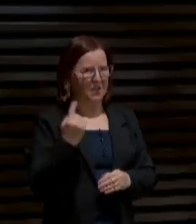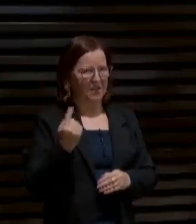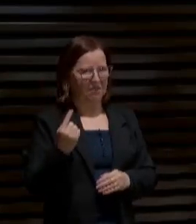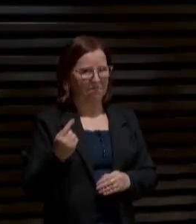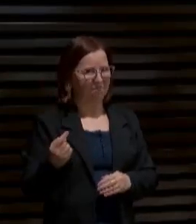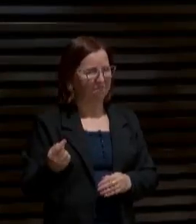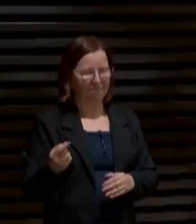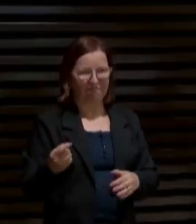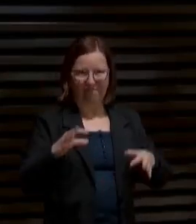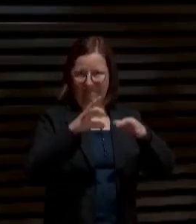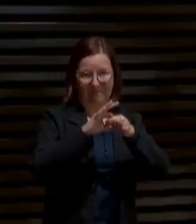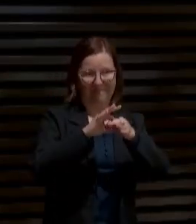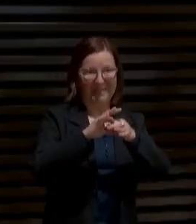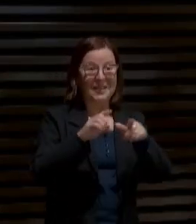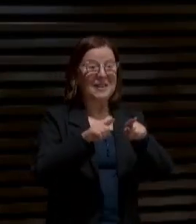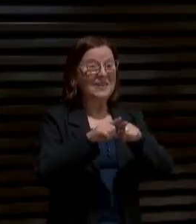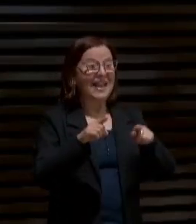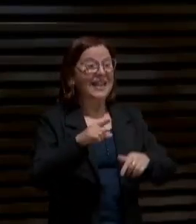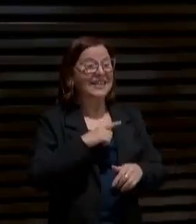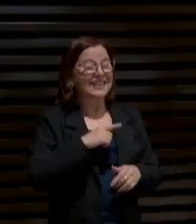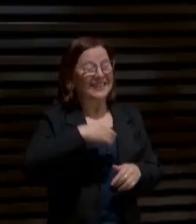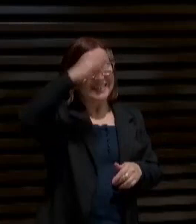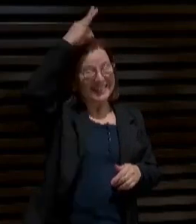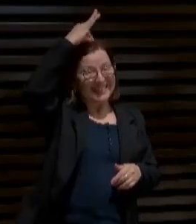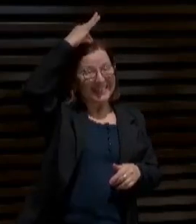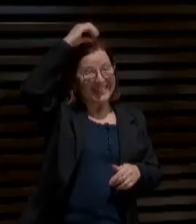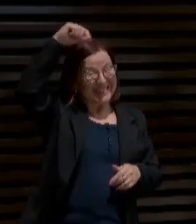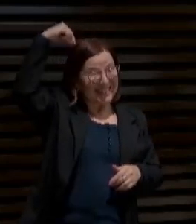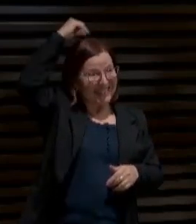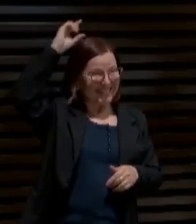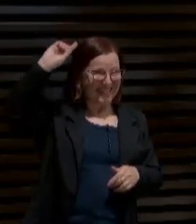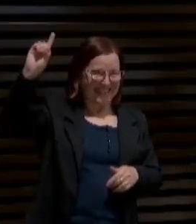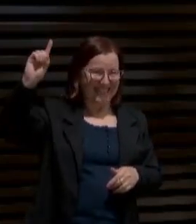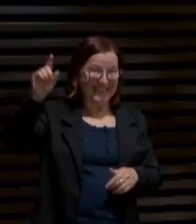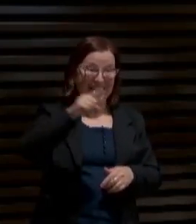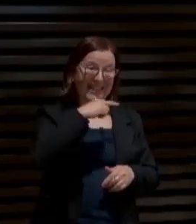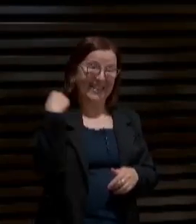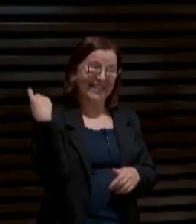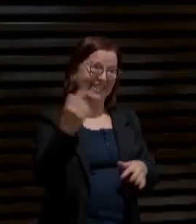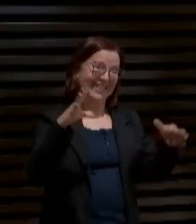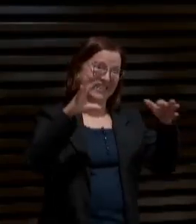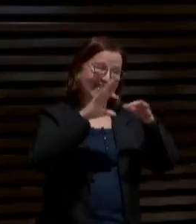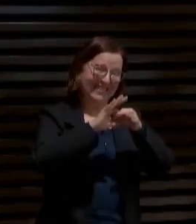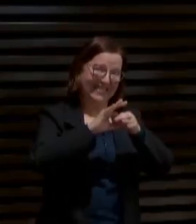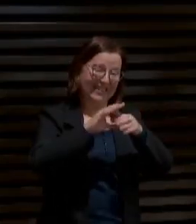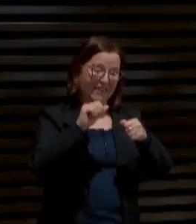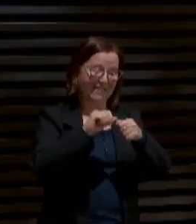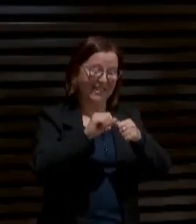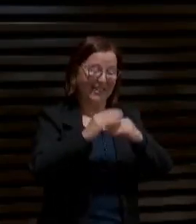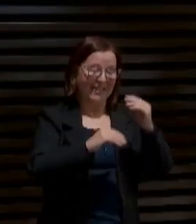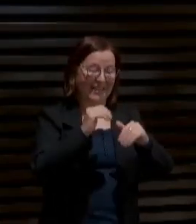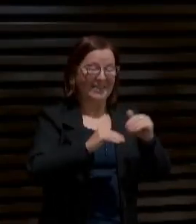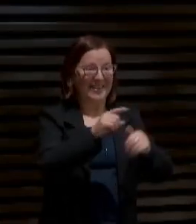nós temos alguém por trás aqui é o espírito santo de Deus gente que vai nos unir que vai trabalhar com a nossas